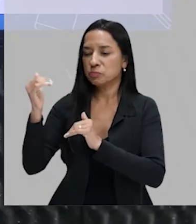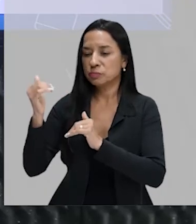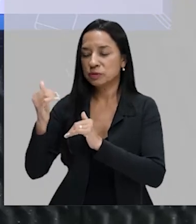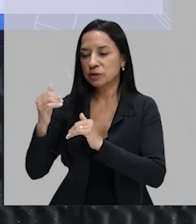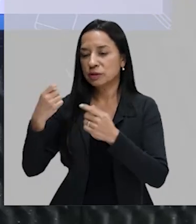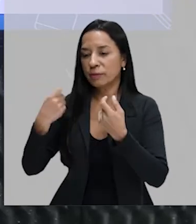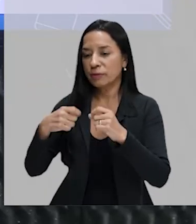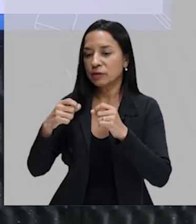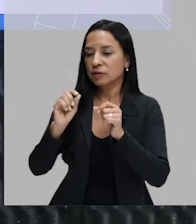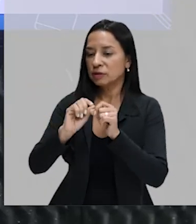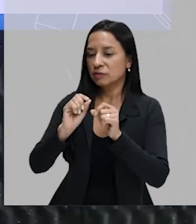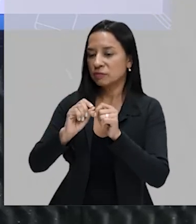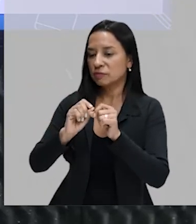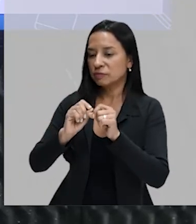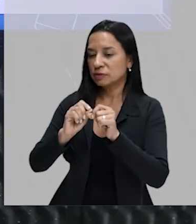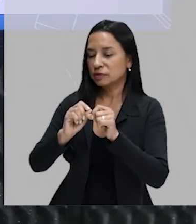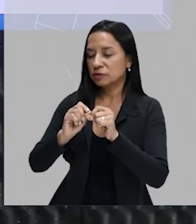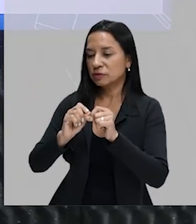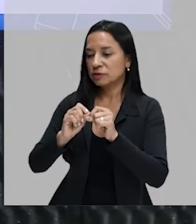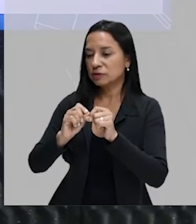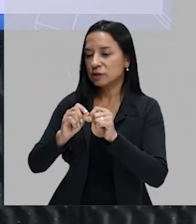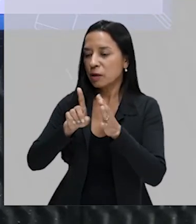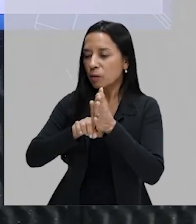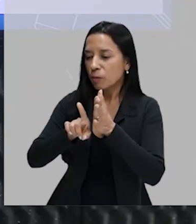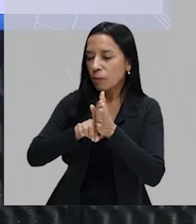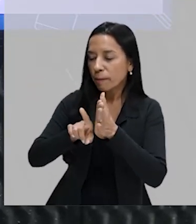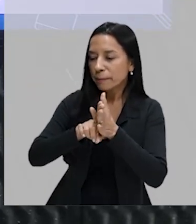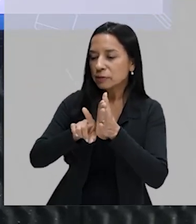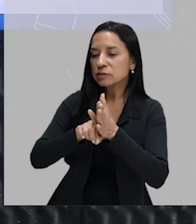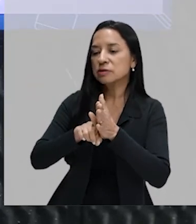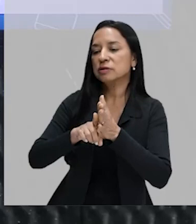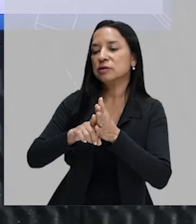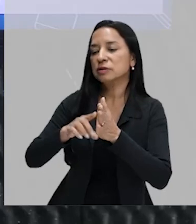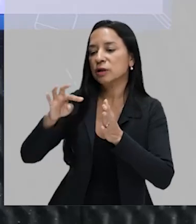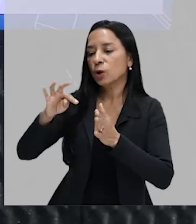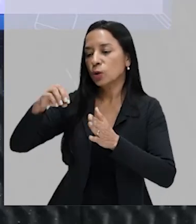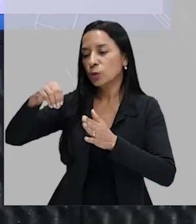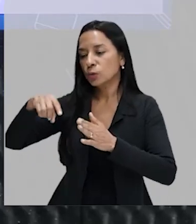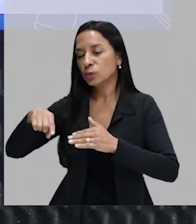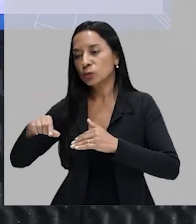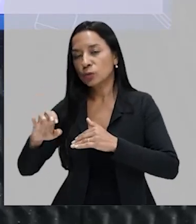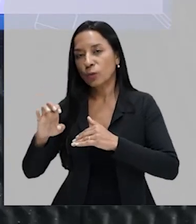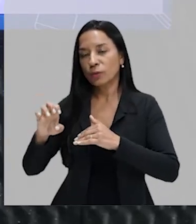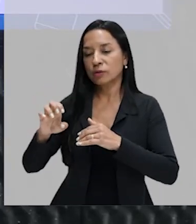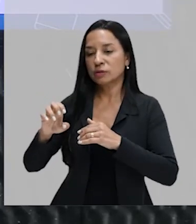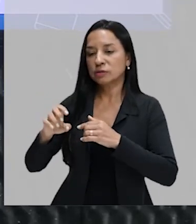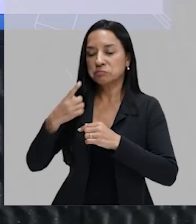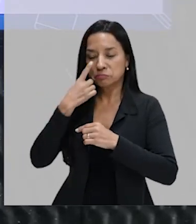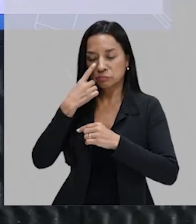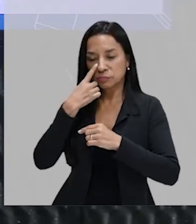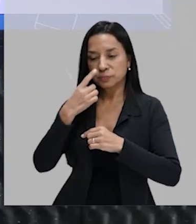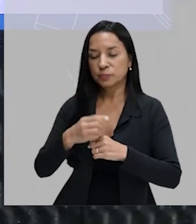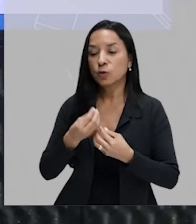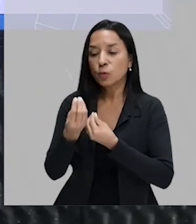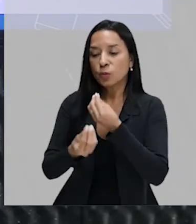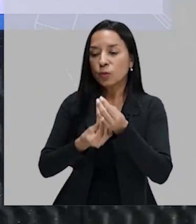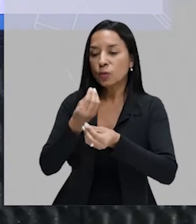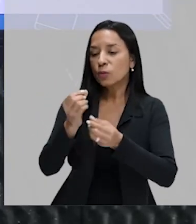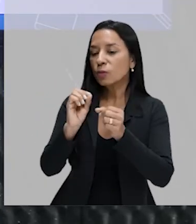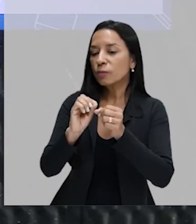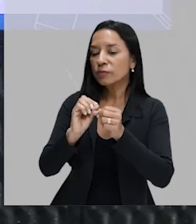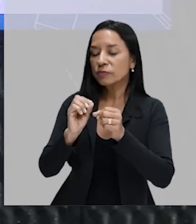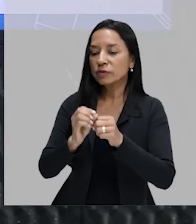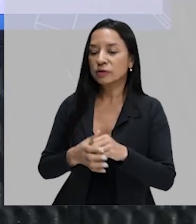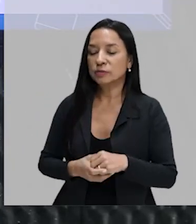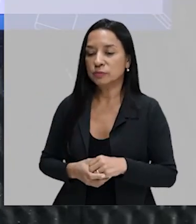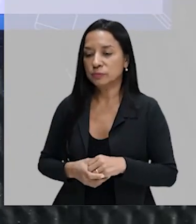precisa fazer ali o exame do toque para saber se a sua próstata não está aumentada. Então, como é que é feito